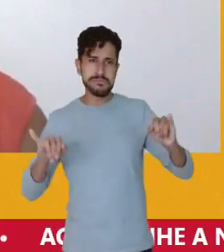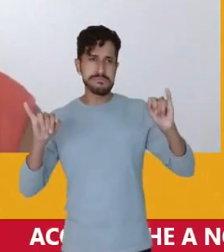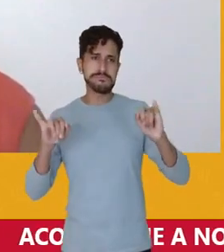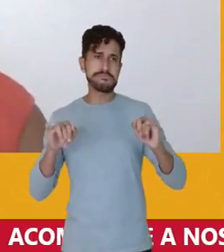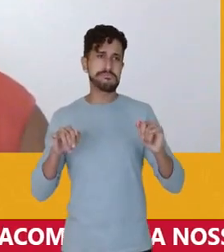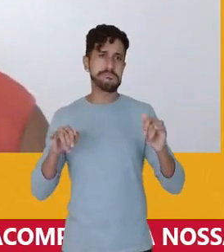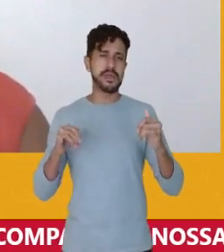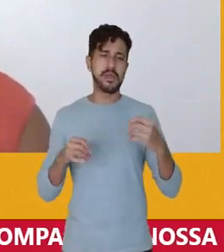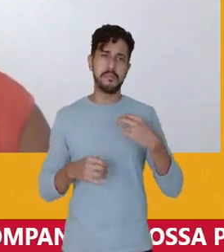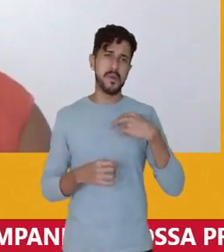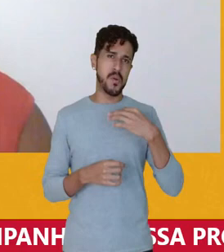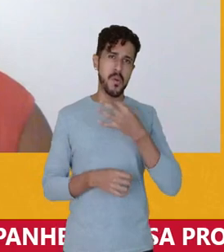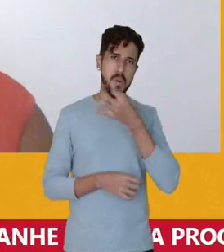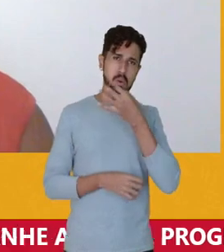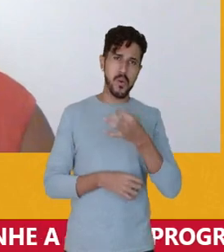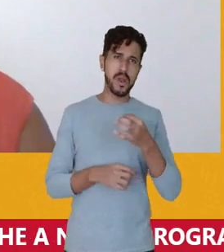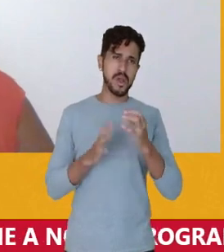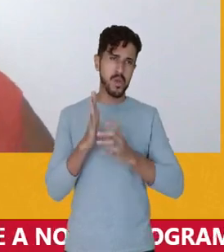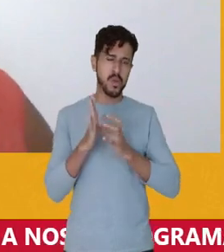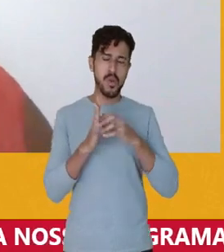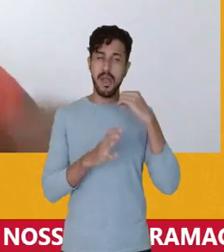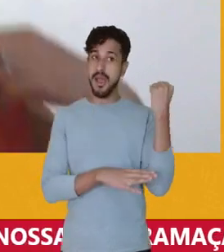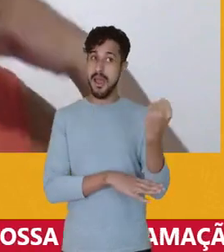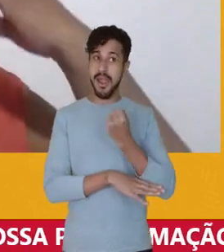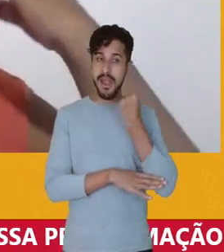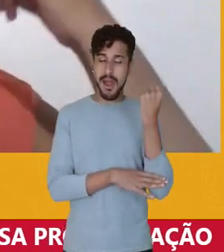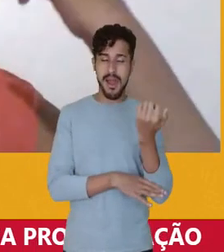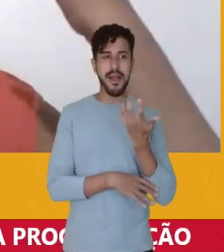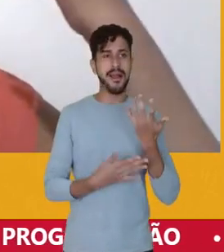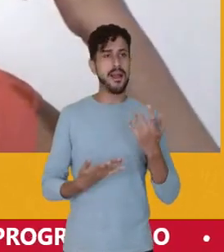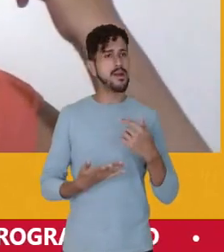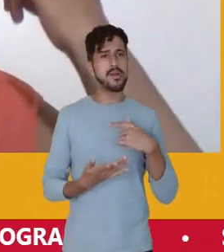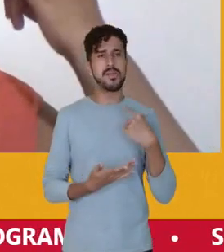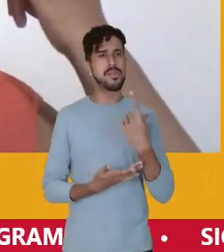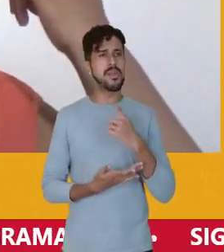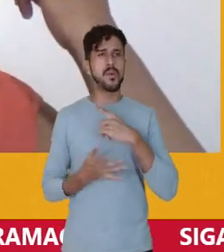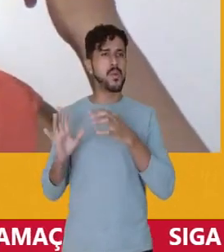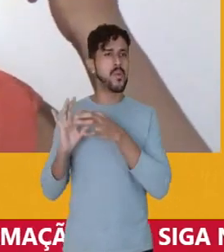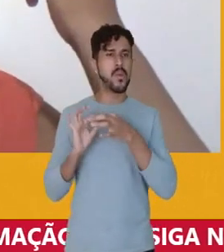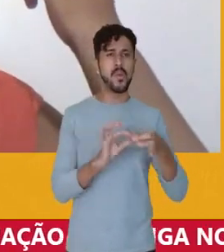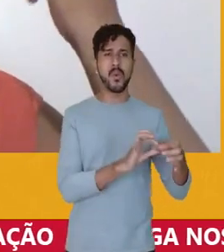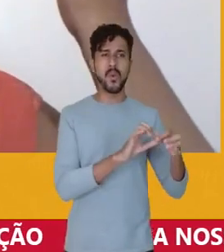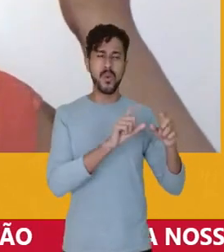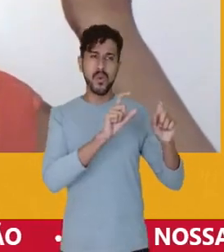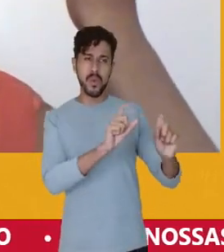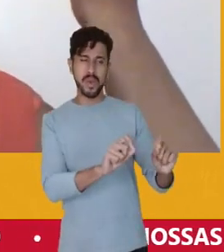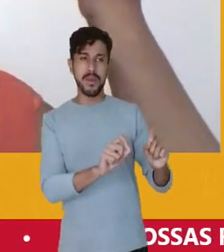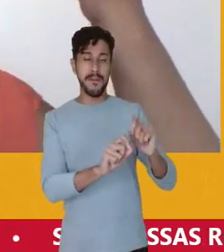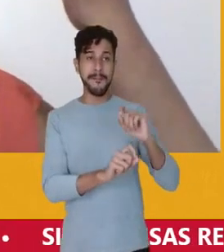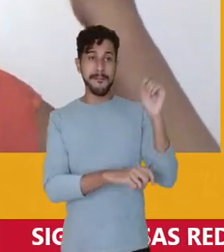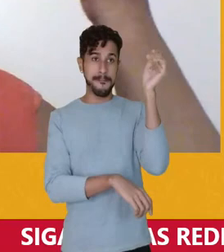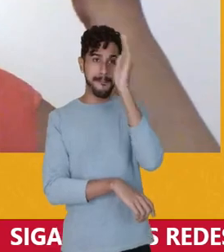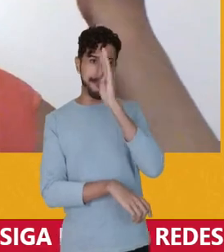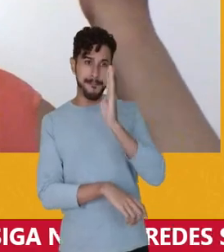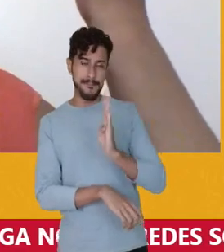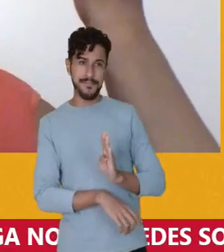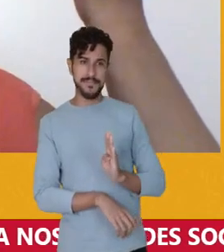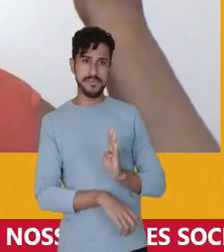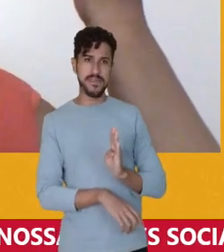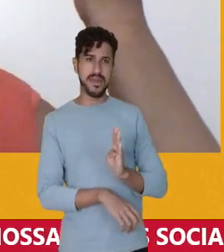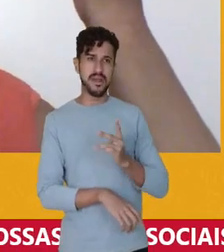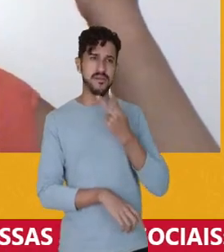do meu ponto de vista, esse número é assustador. Então, o que a gente tem? Nós temos um estado que se diz